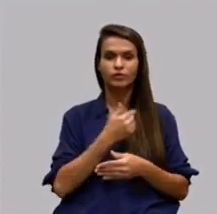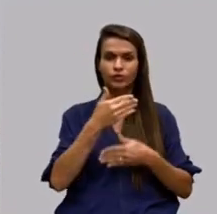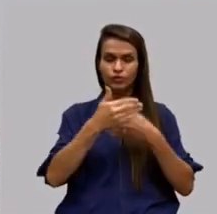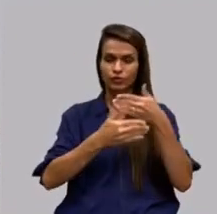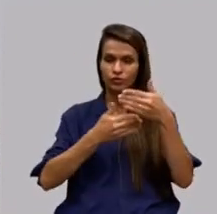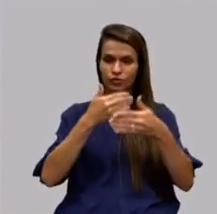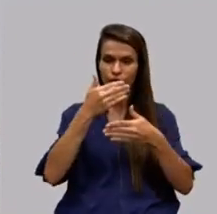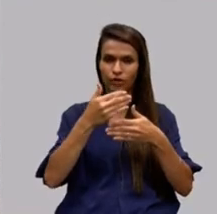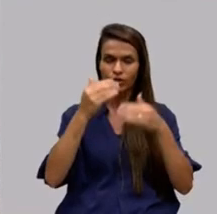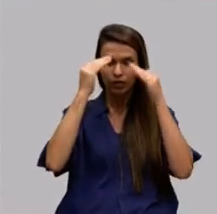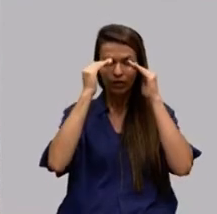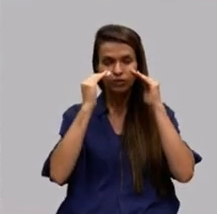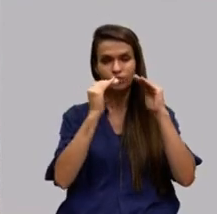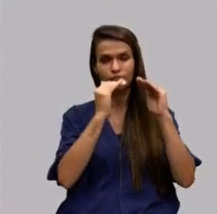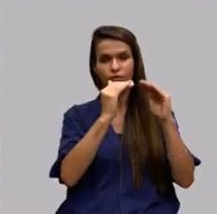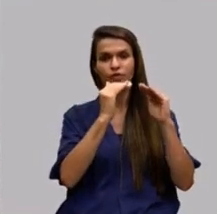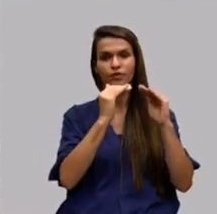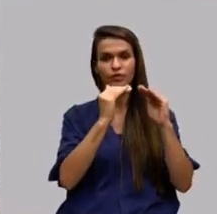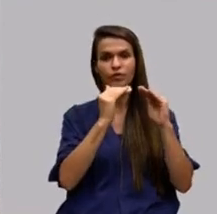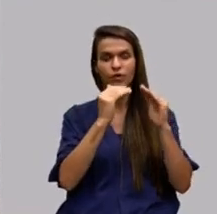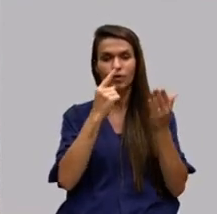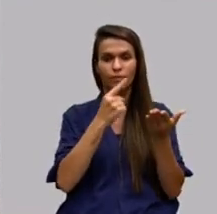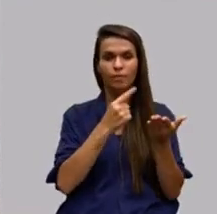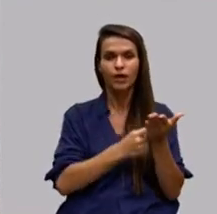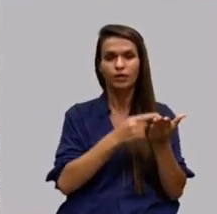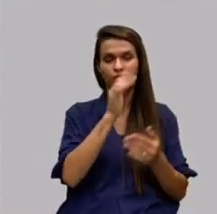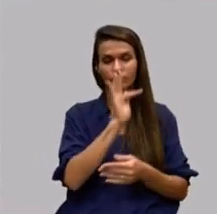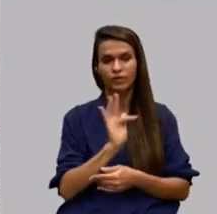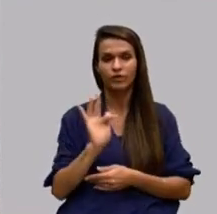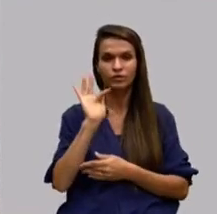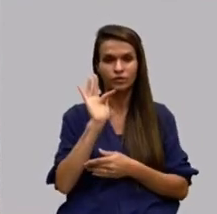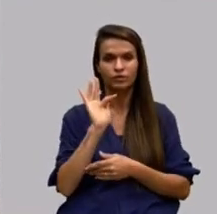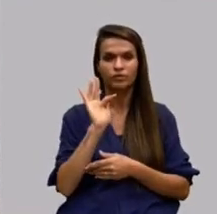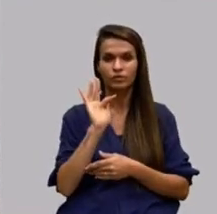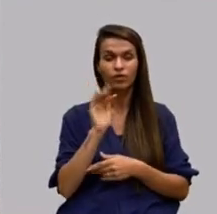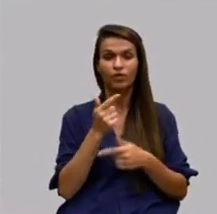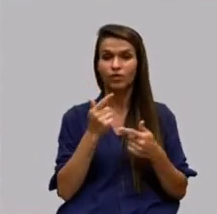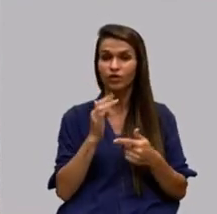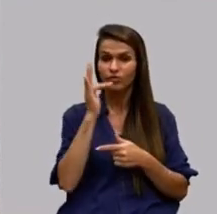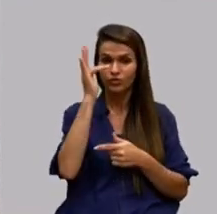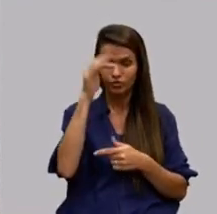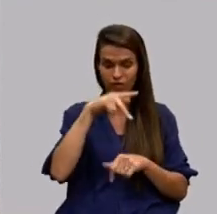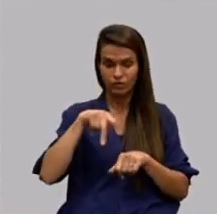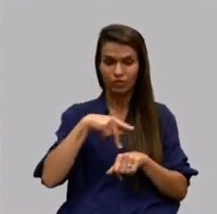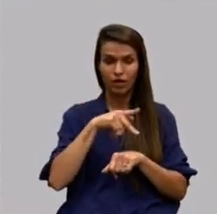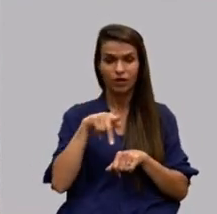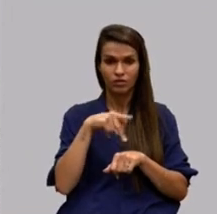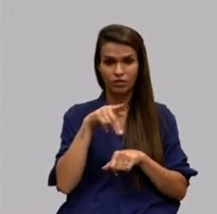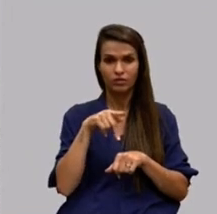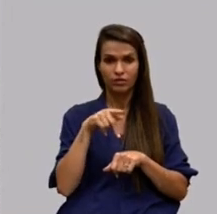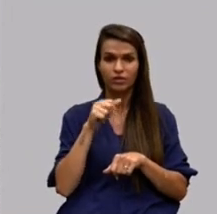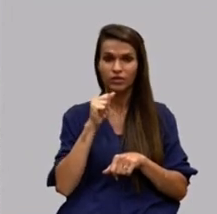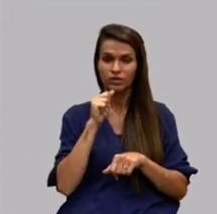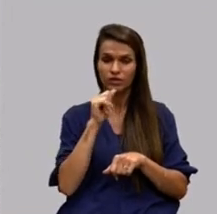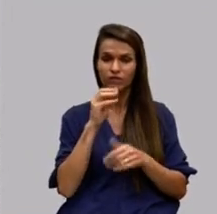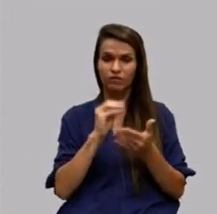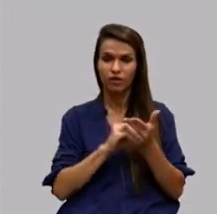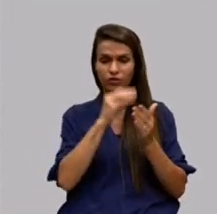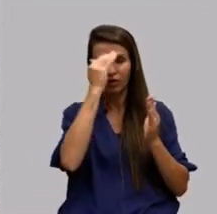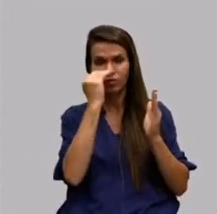e respeitar o Pacto Federativo. Não haverá futuro para esse país, certo? Sem respeito ao